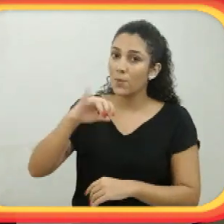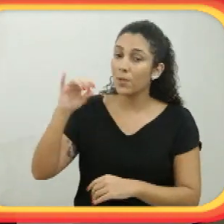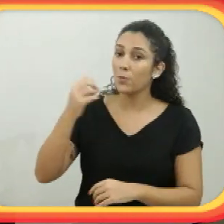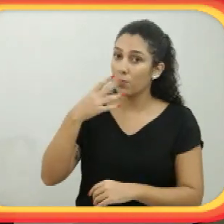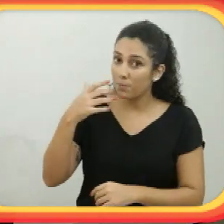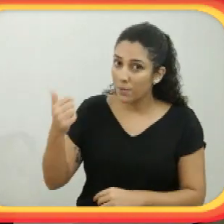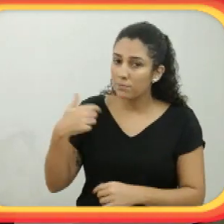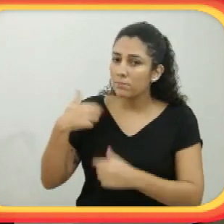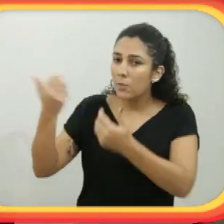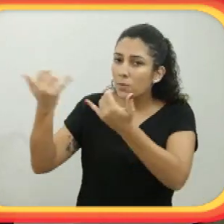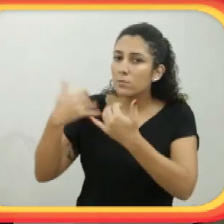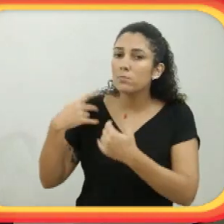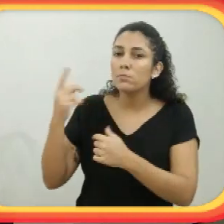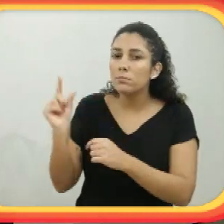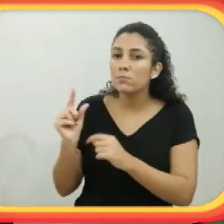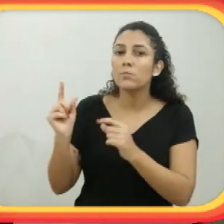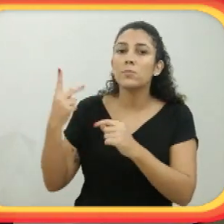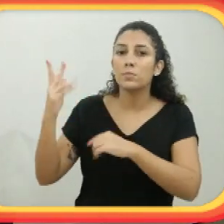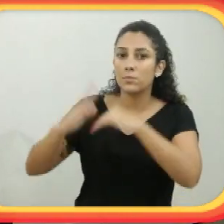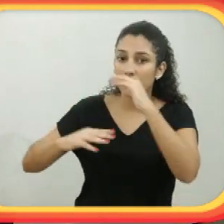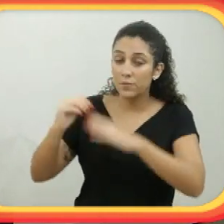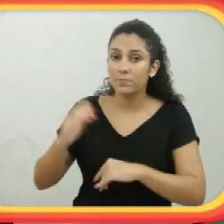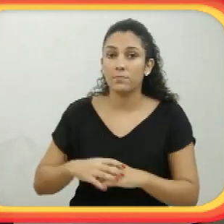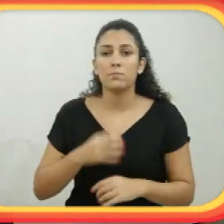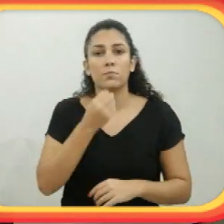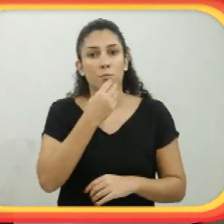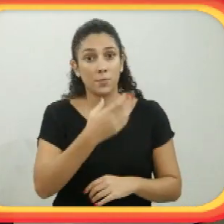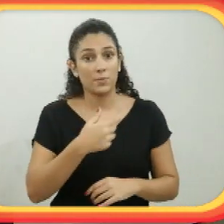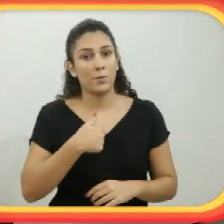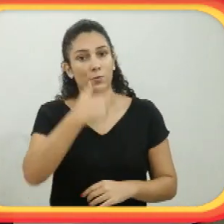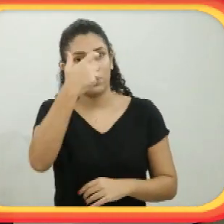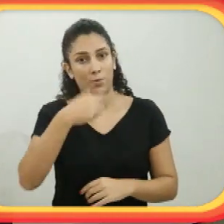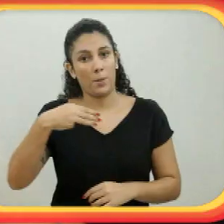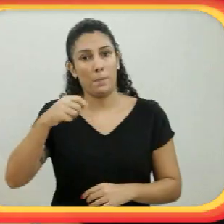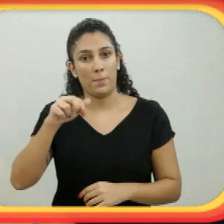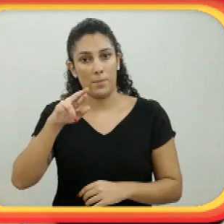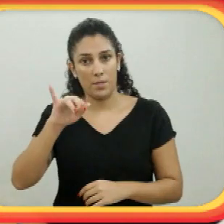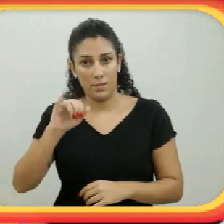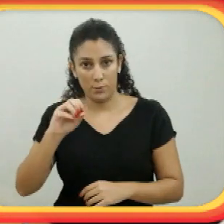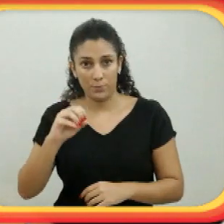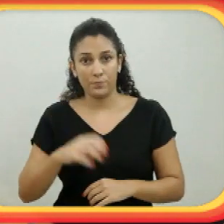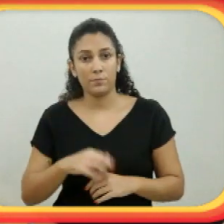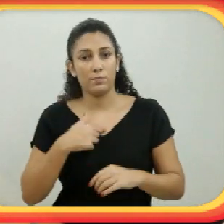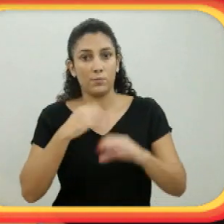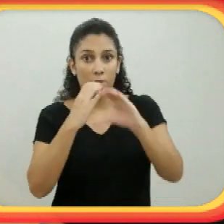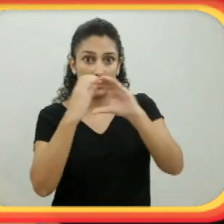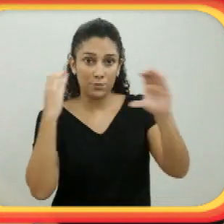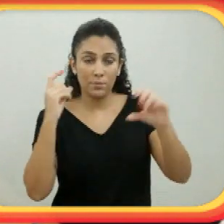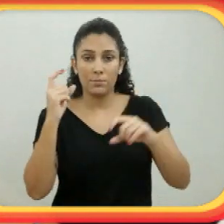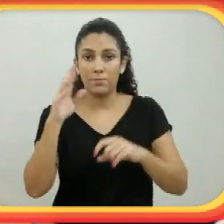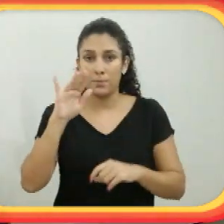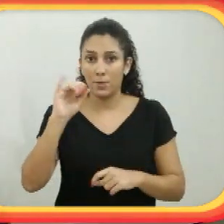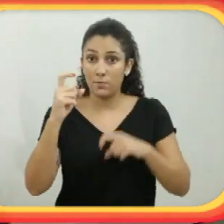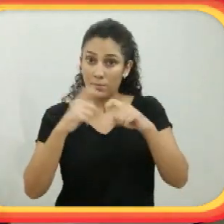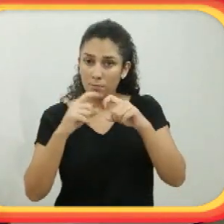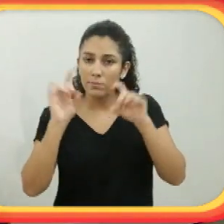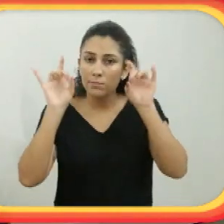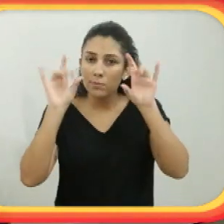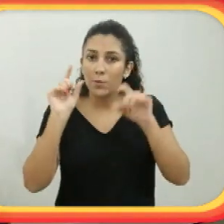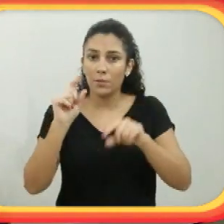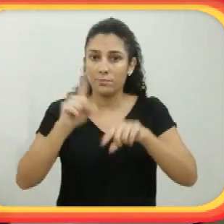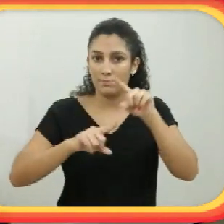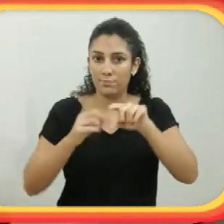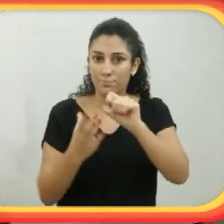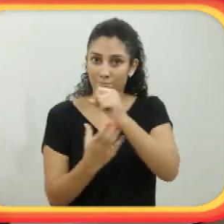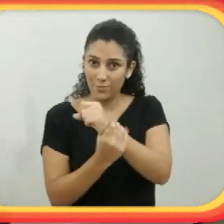dele. Oi, Mário, tudo bem? Me conta um pouquinho da sua profissão. Tudo bem, Fernanda? Eu sou o Mário Carvalho, sou engenheiro